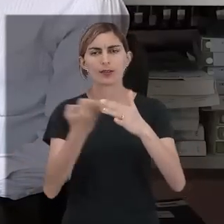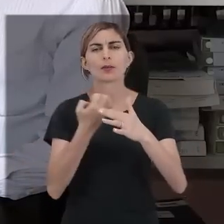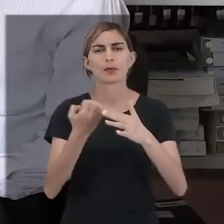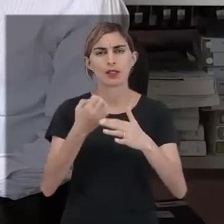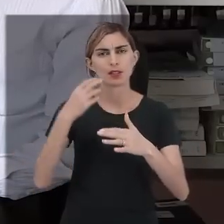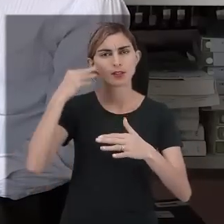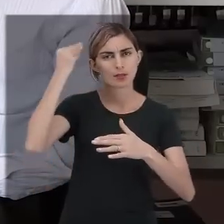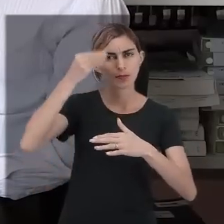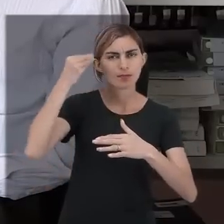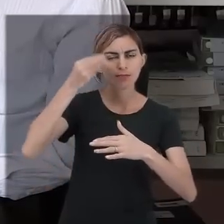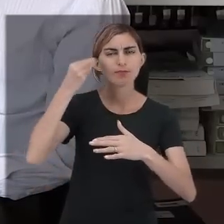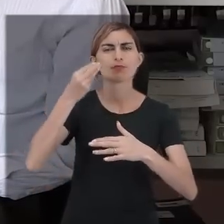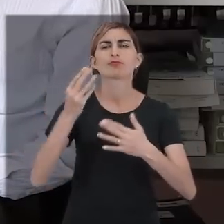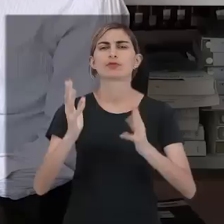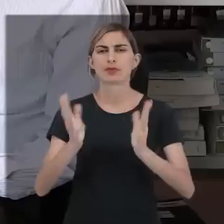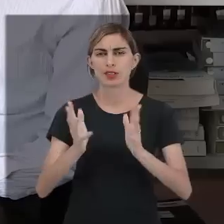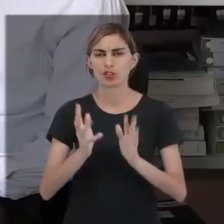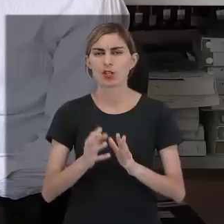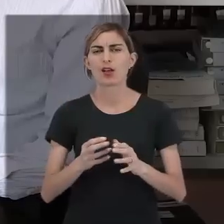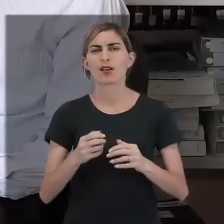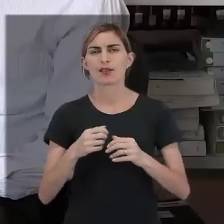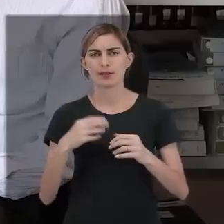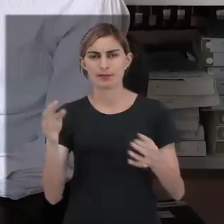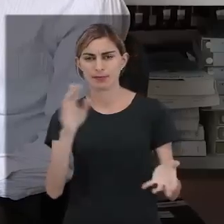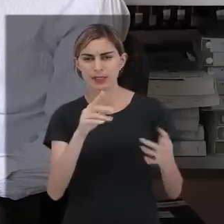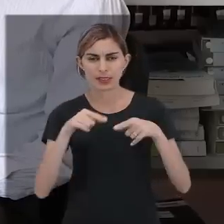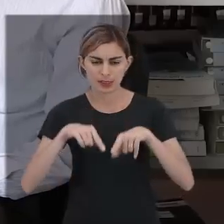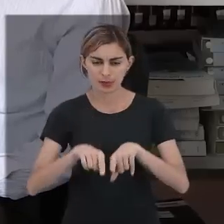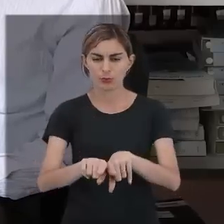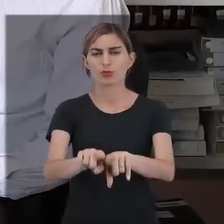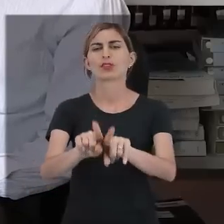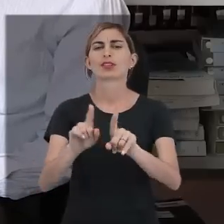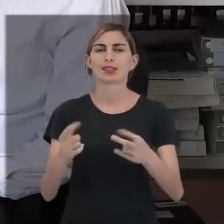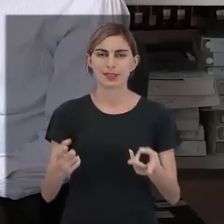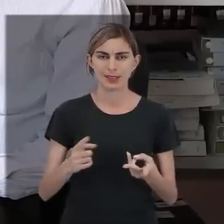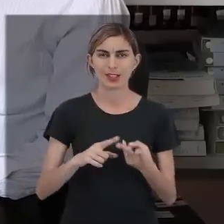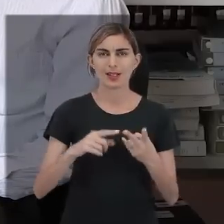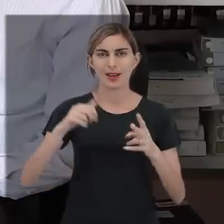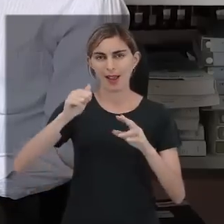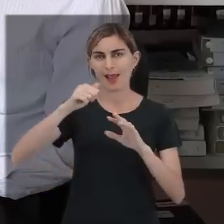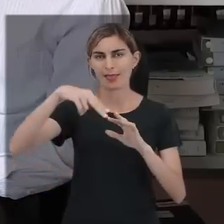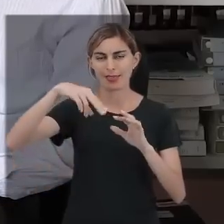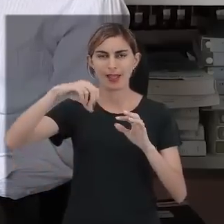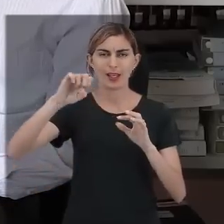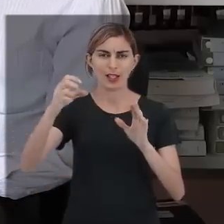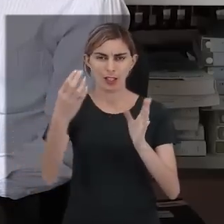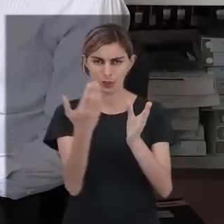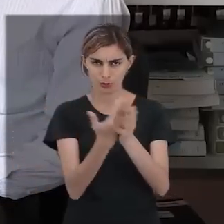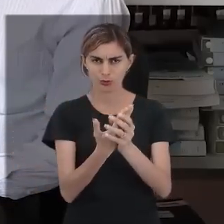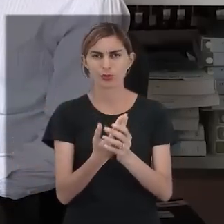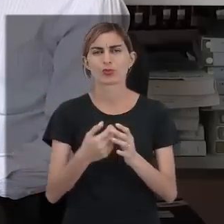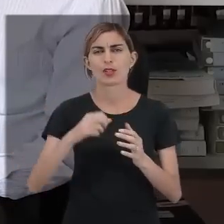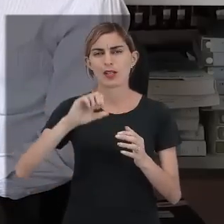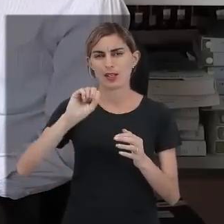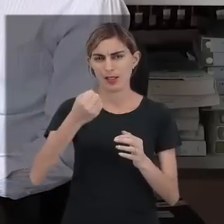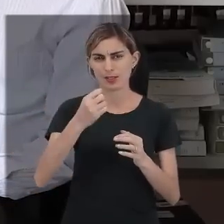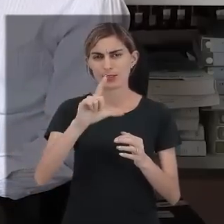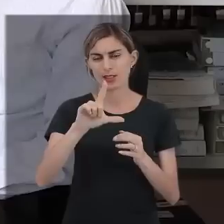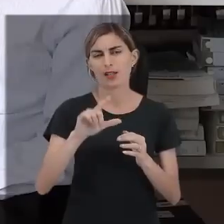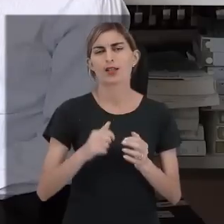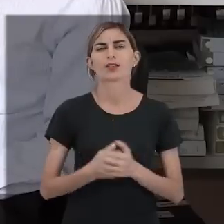com essa maturidade, né, de implementar de forma simultânea por meio do anexo SL, com ajuda, com apoio do anexo